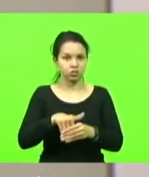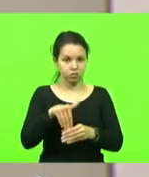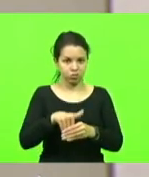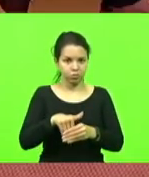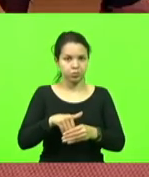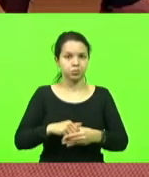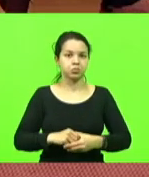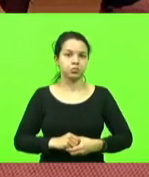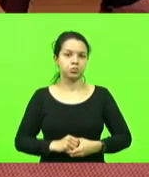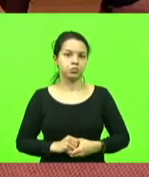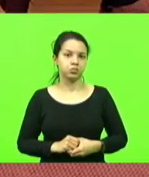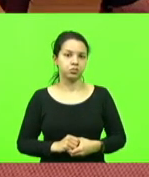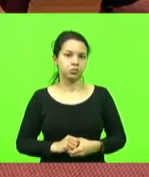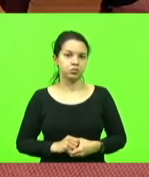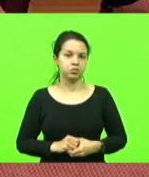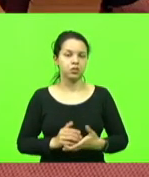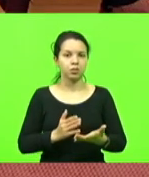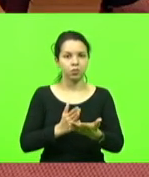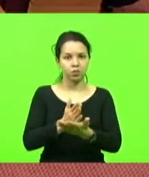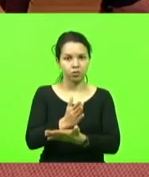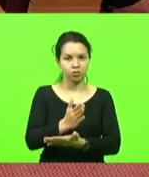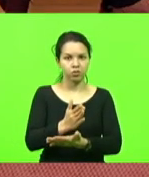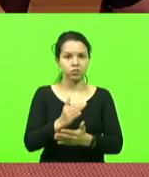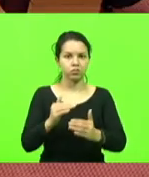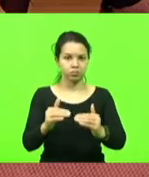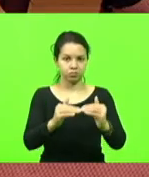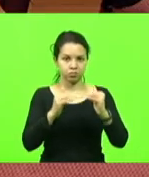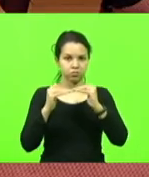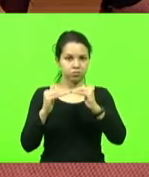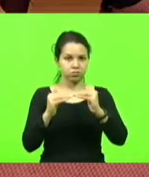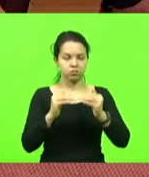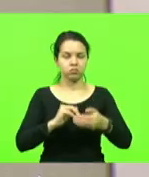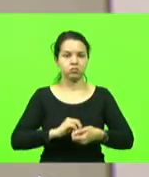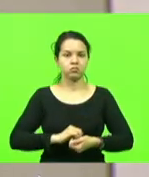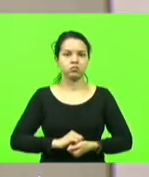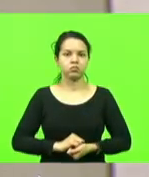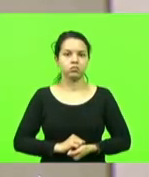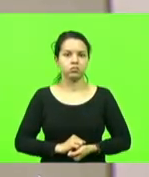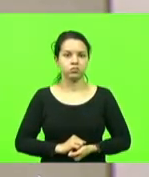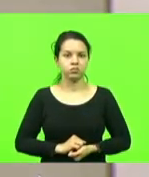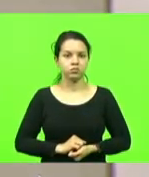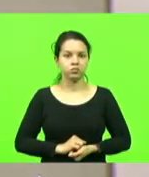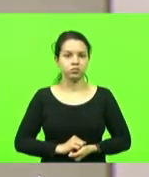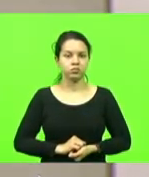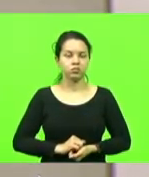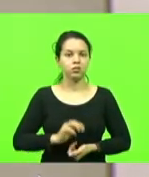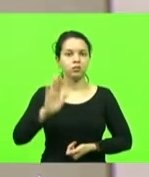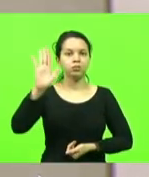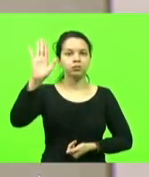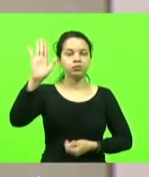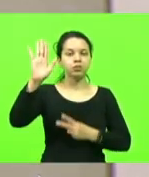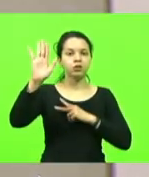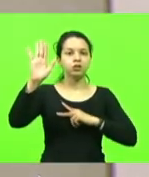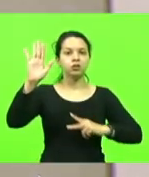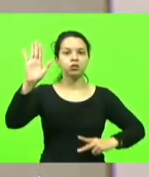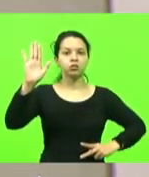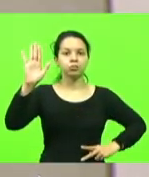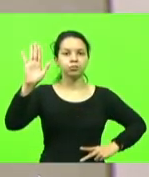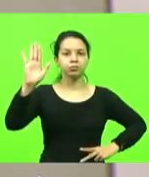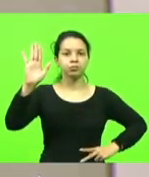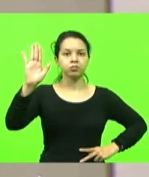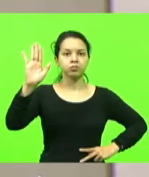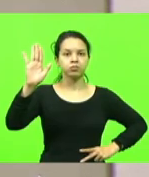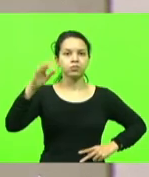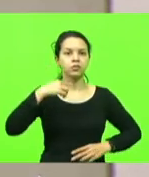encontram. Aprovado por unanimidade. Não, presidente, por favor. Oi, quem?